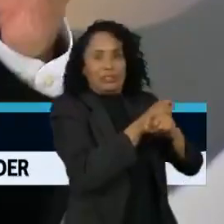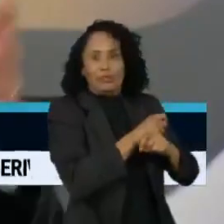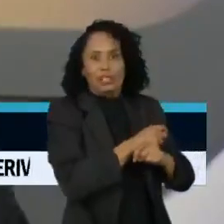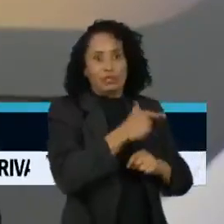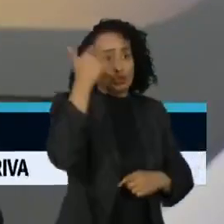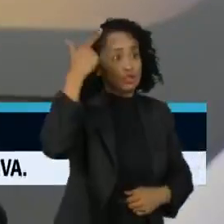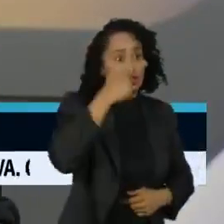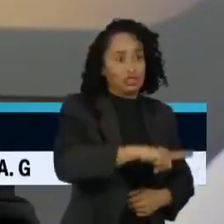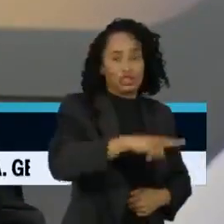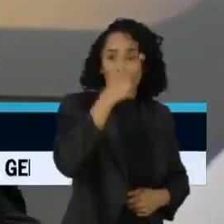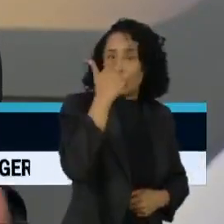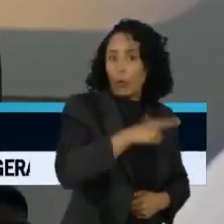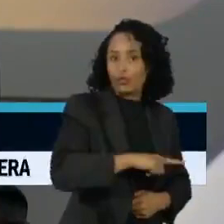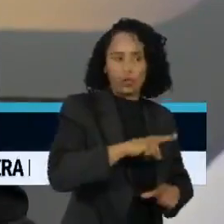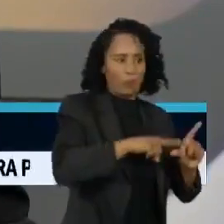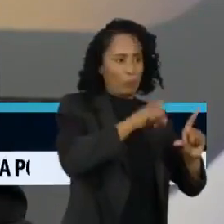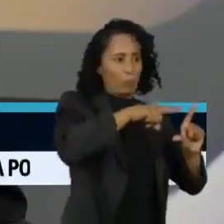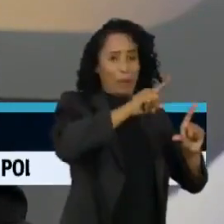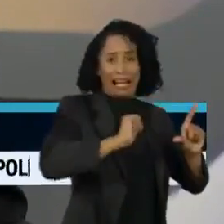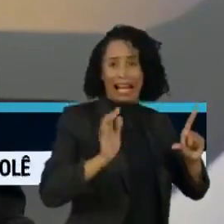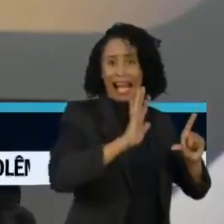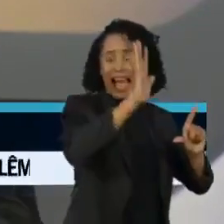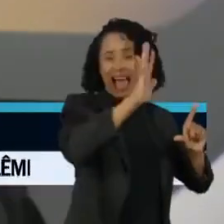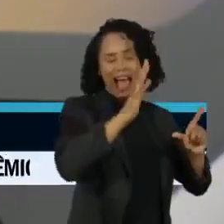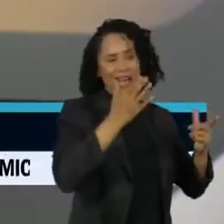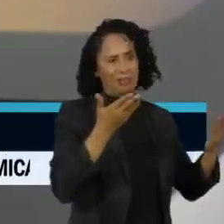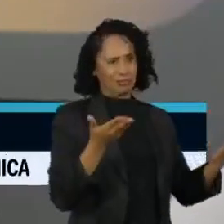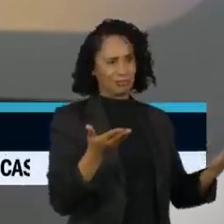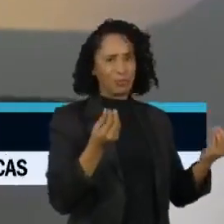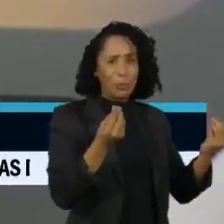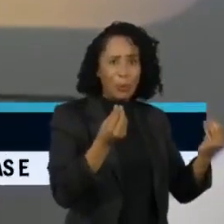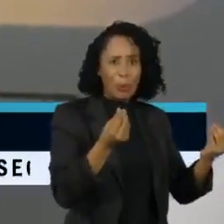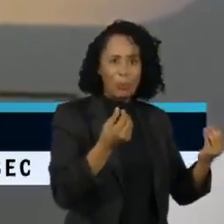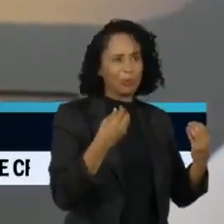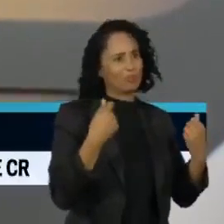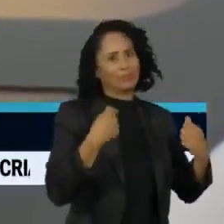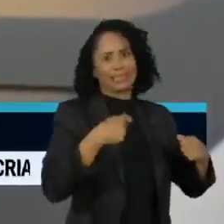Sim. Por isso que ele fala, era só essa que nos faltava. Tem que enfrentar ainda mais isso.